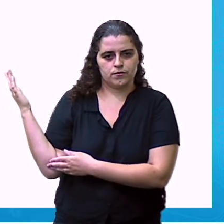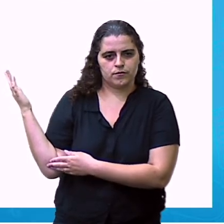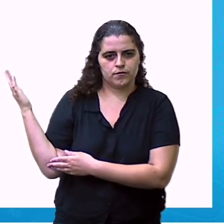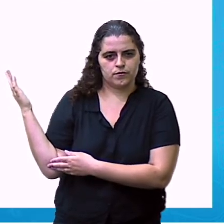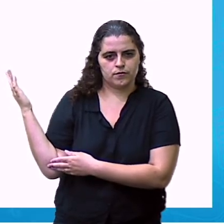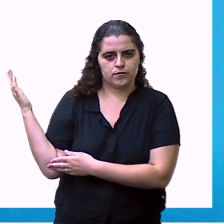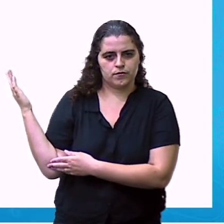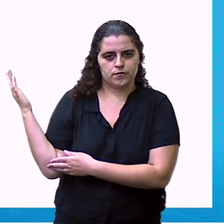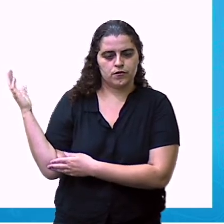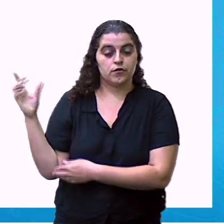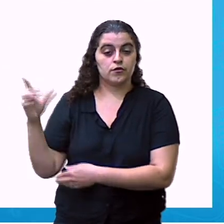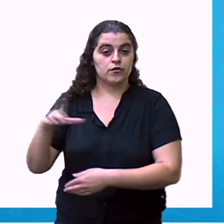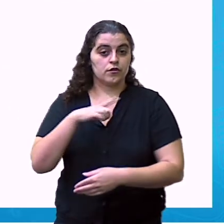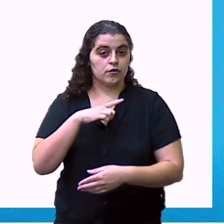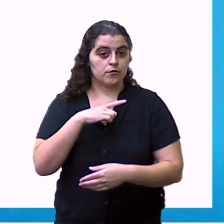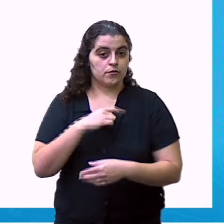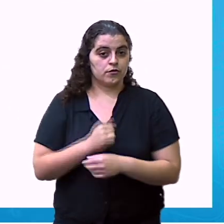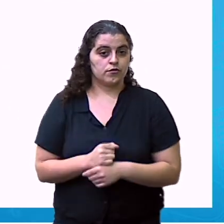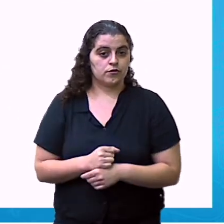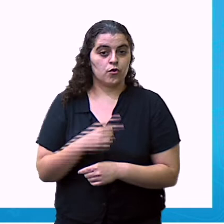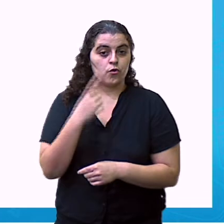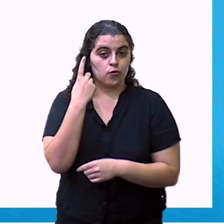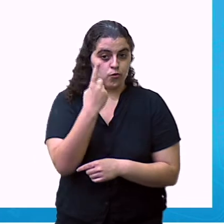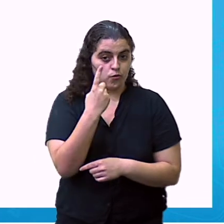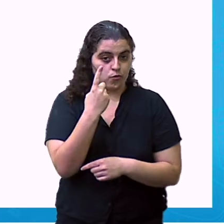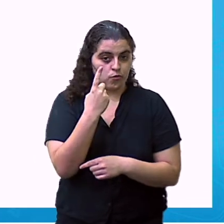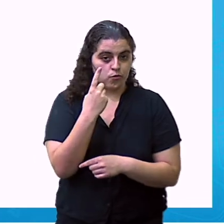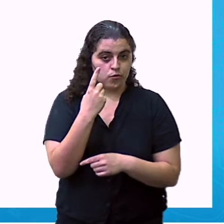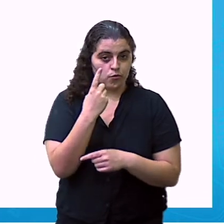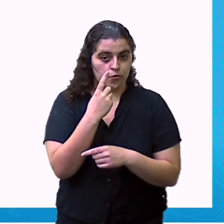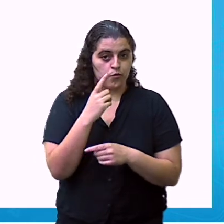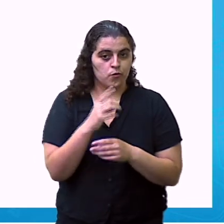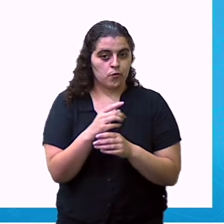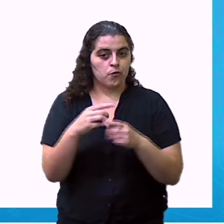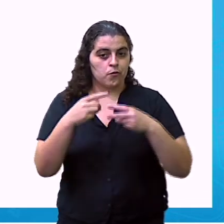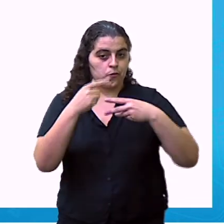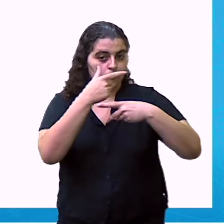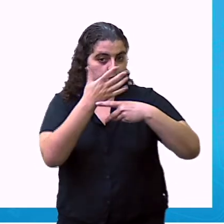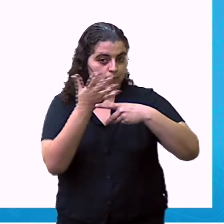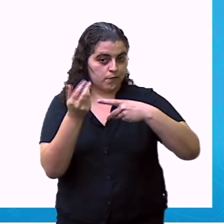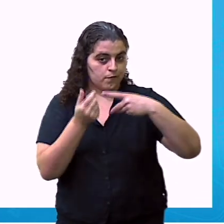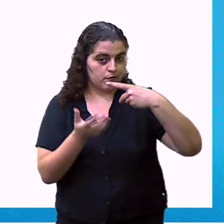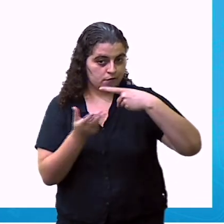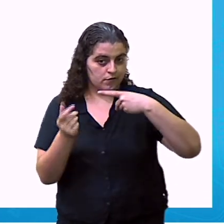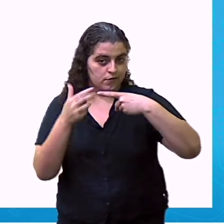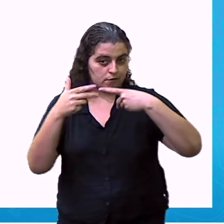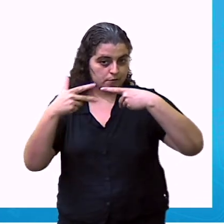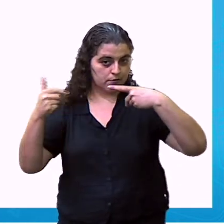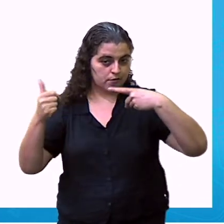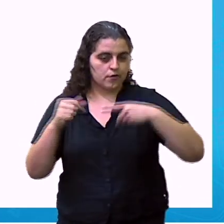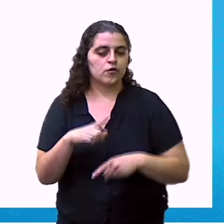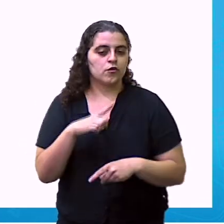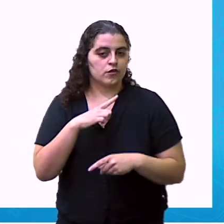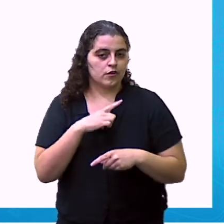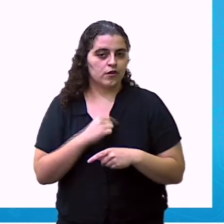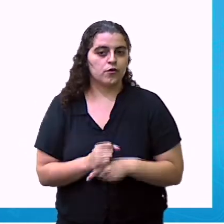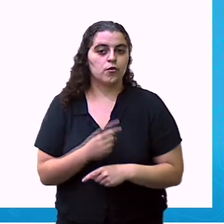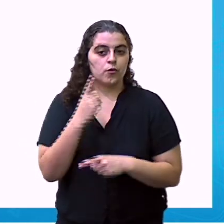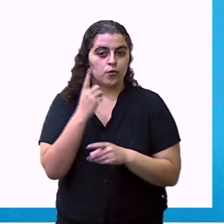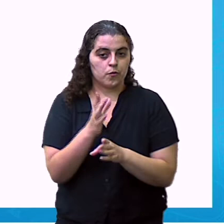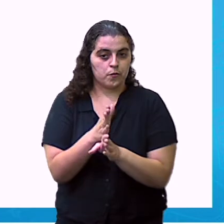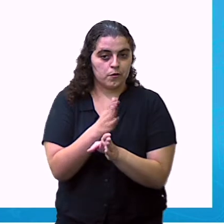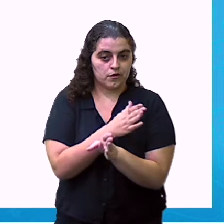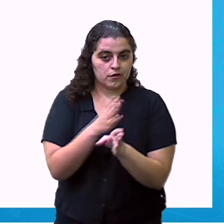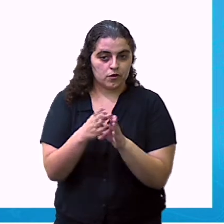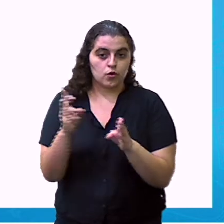figura. Então, nós temos aqui uma fração mista, onde eu tenho uma parte